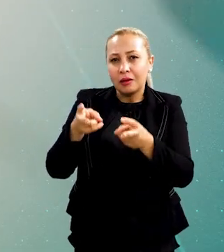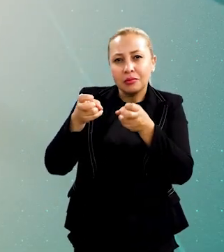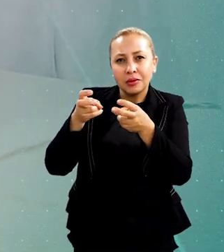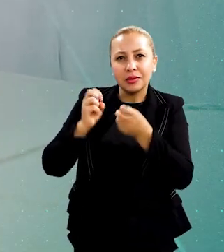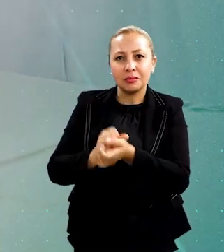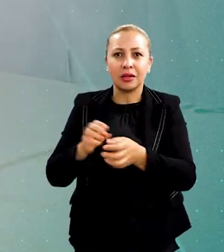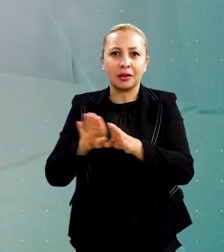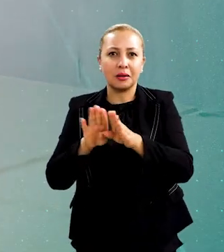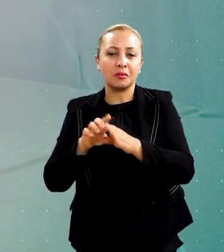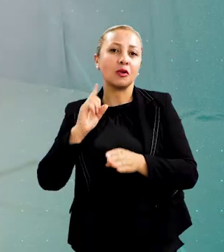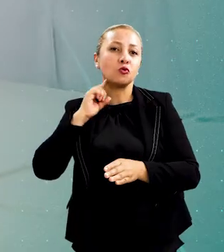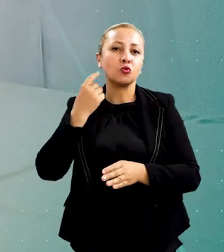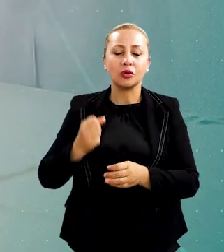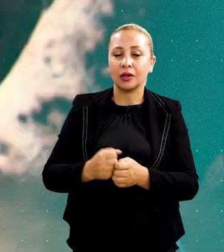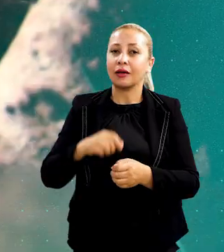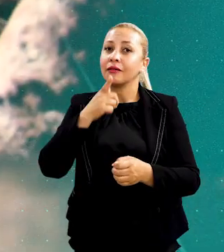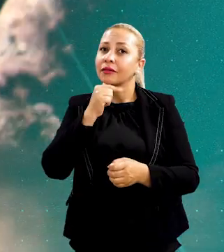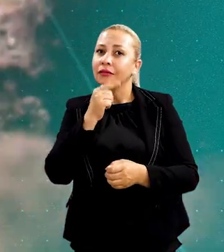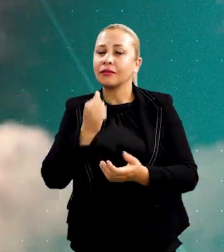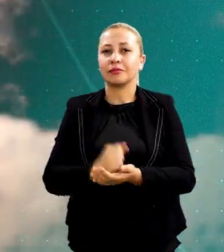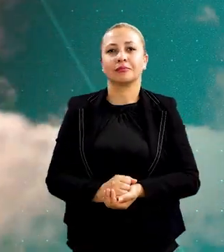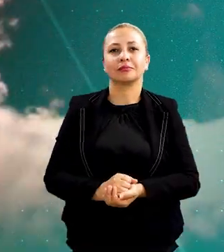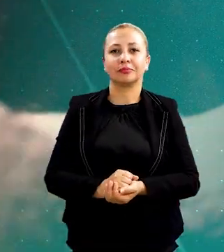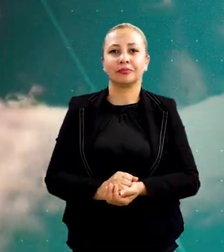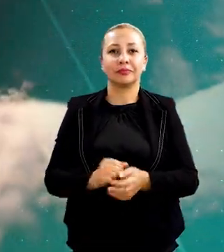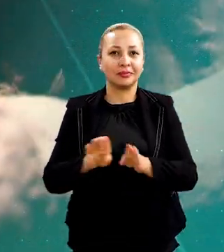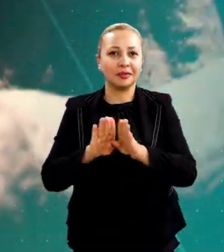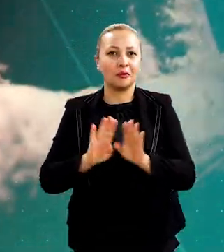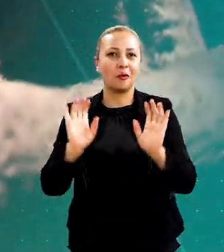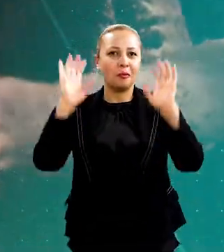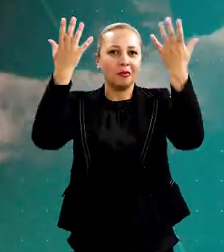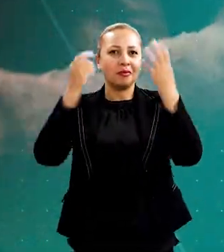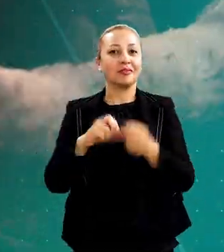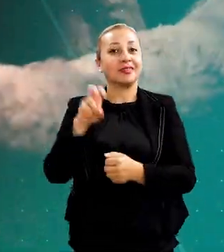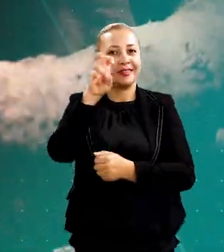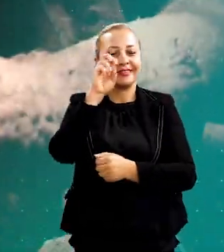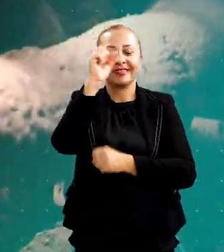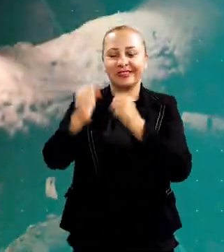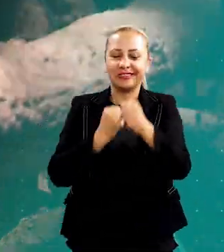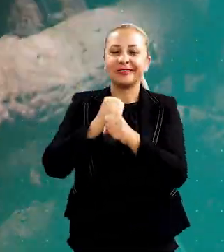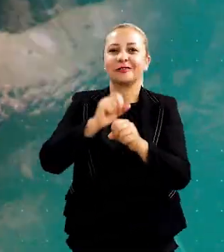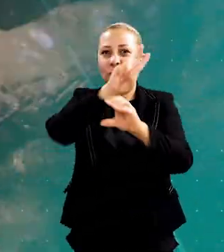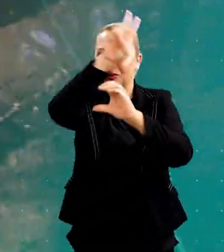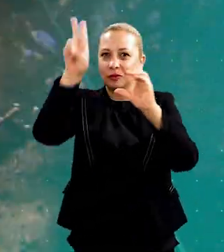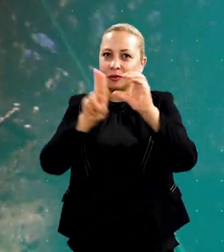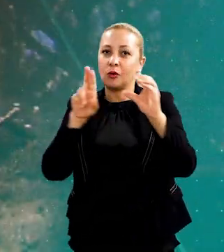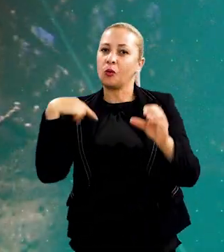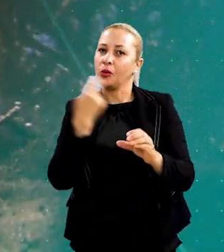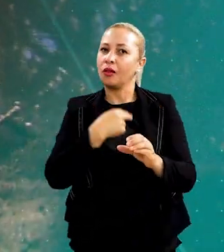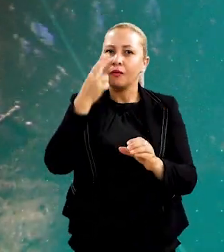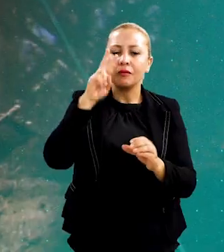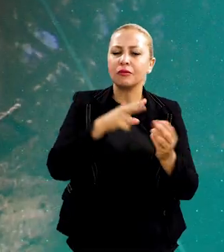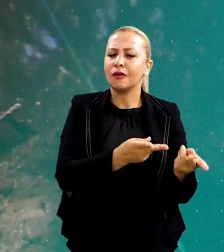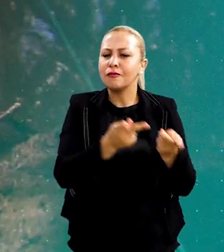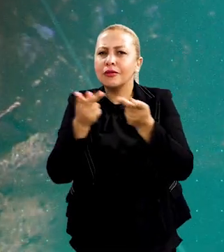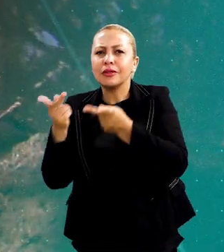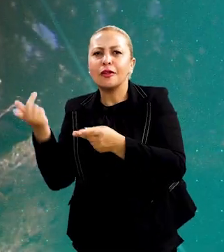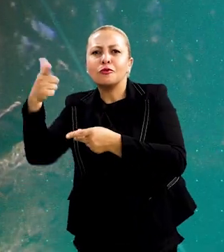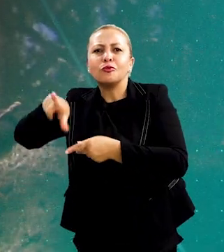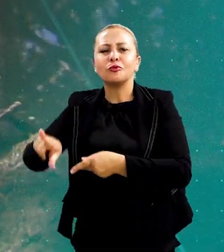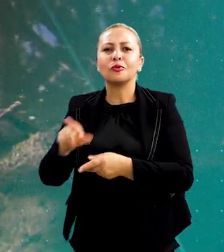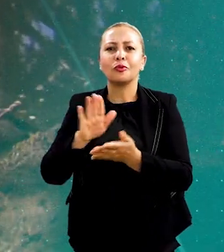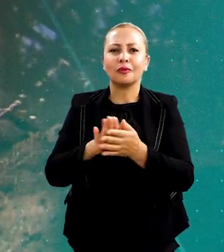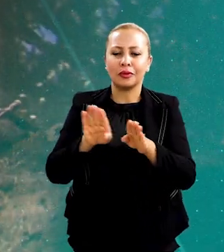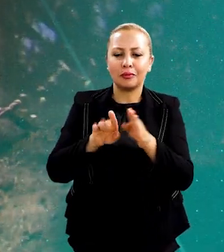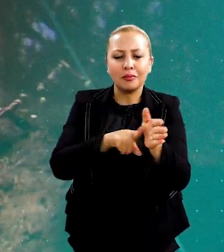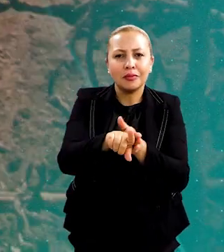de poluentes presentes na água. E ainda, em comemoração aos 5 anos do Universiência, nós vamos revisitar